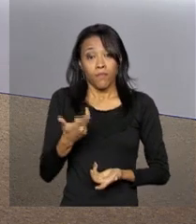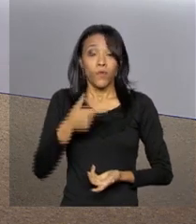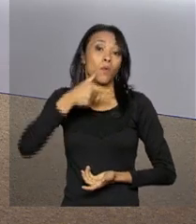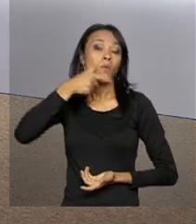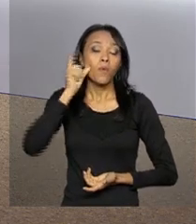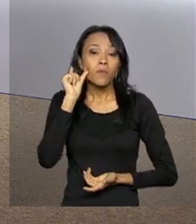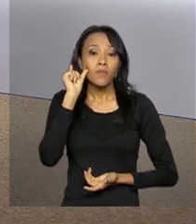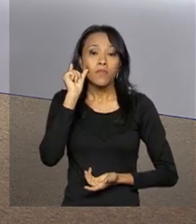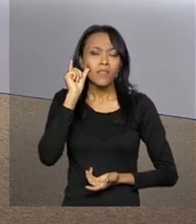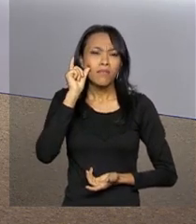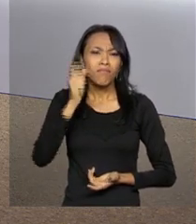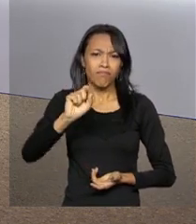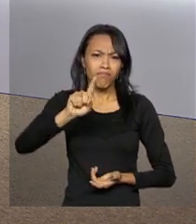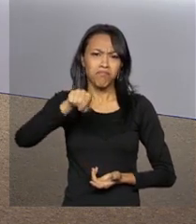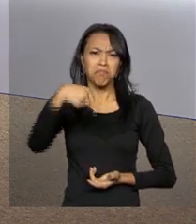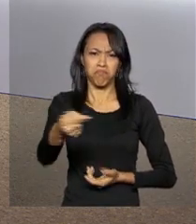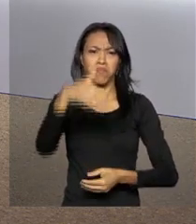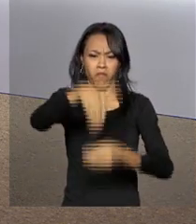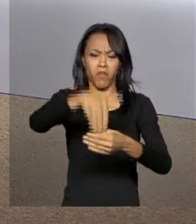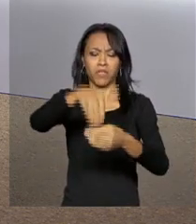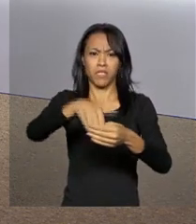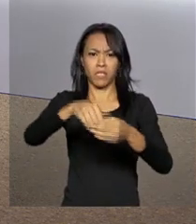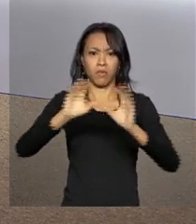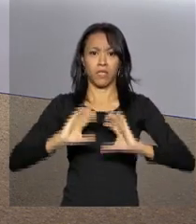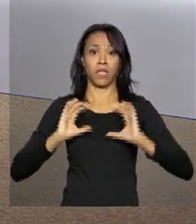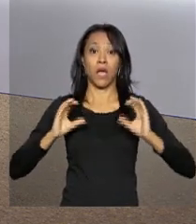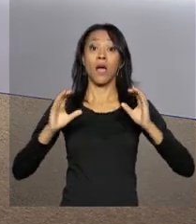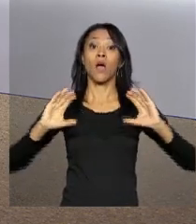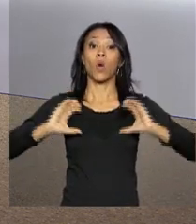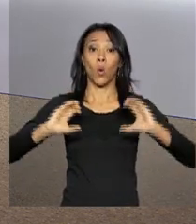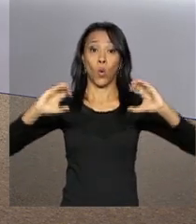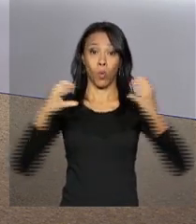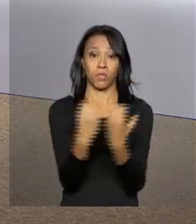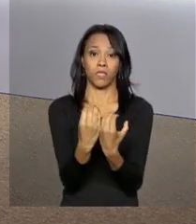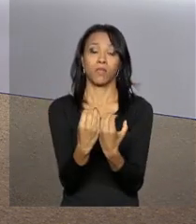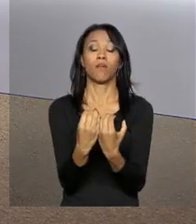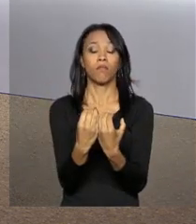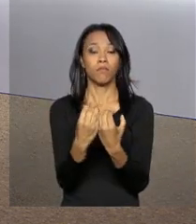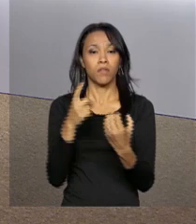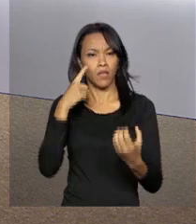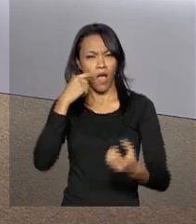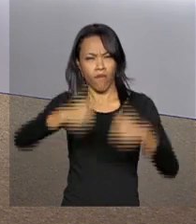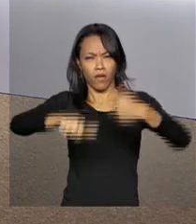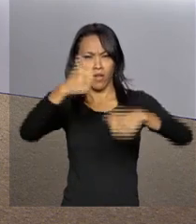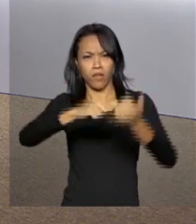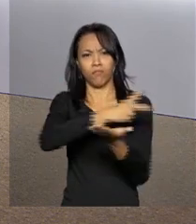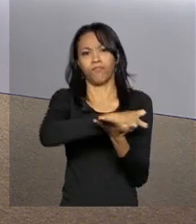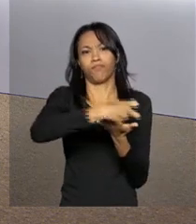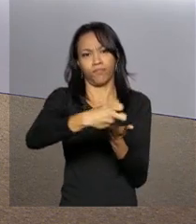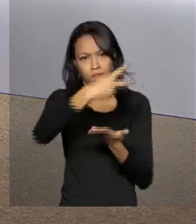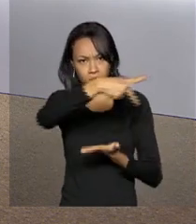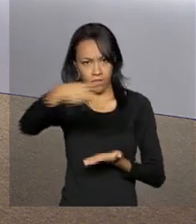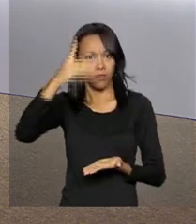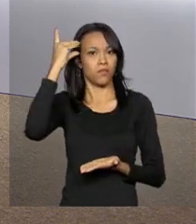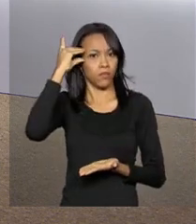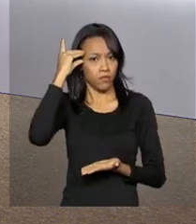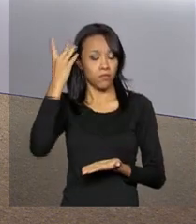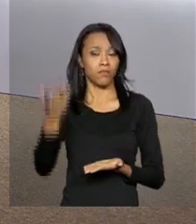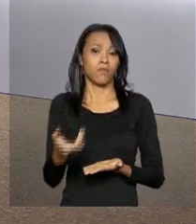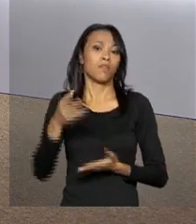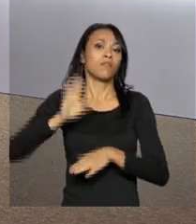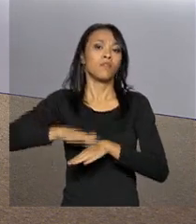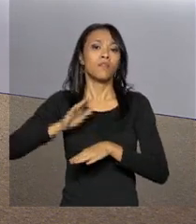ontem, logo após a votação, né, na comissão que analisou o pedido de impedimento da presidenta, o ministro-chefe do gabinete da presidência, Jax